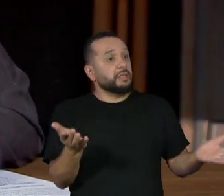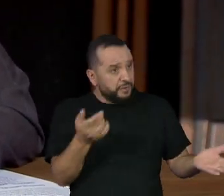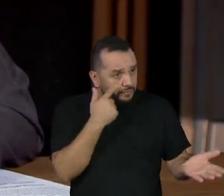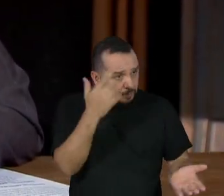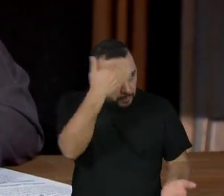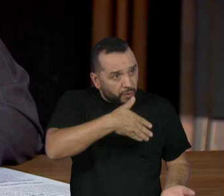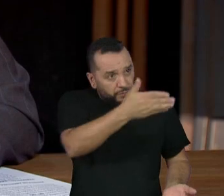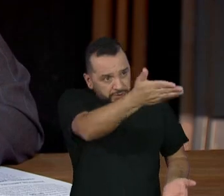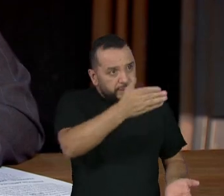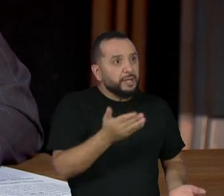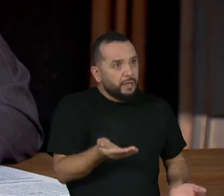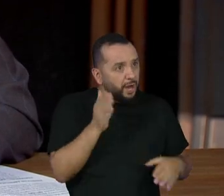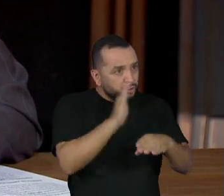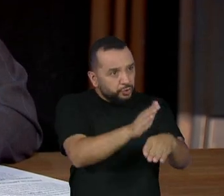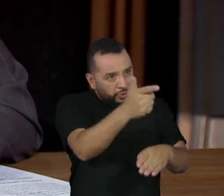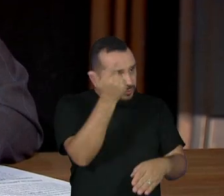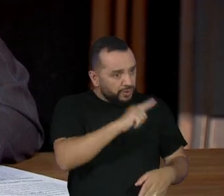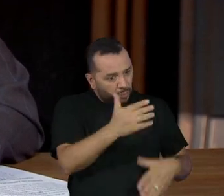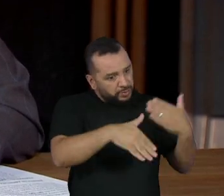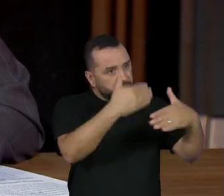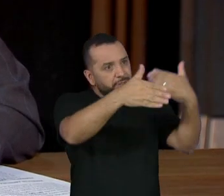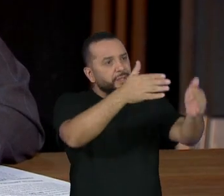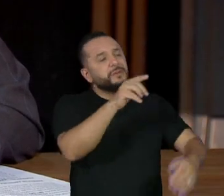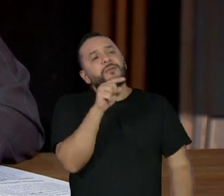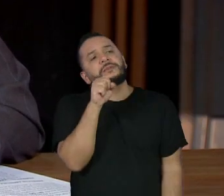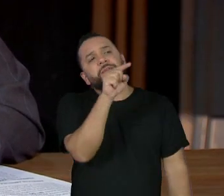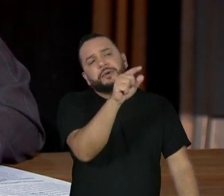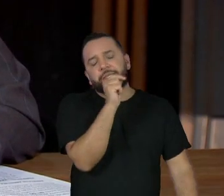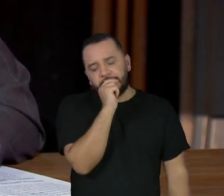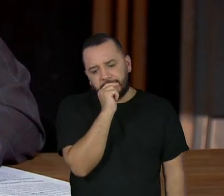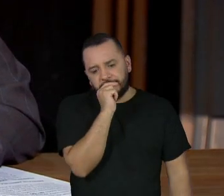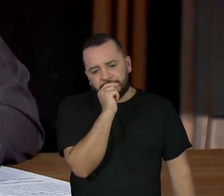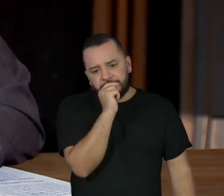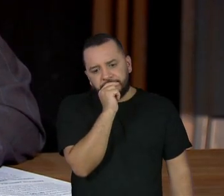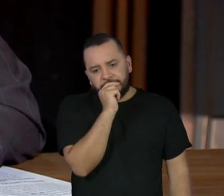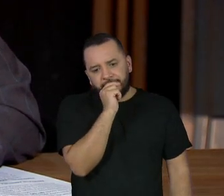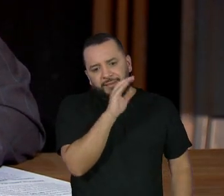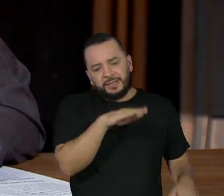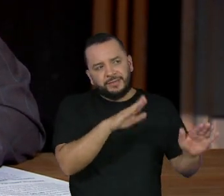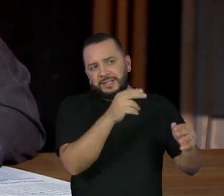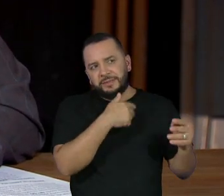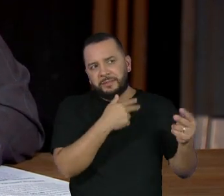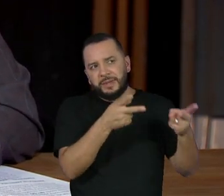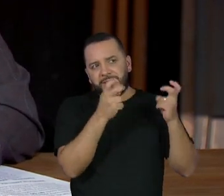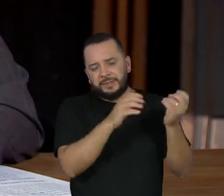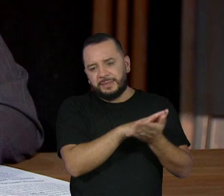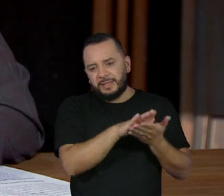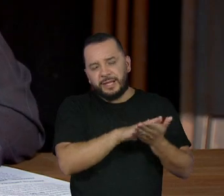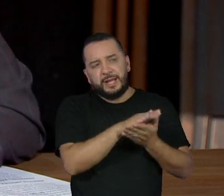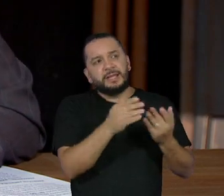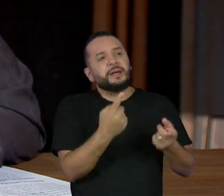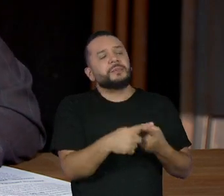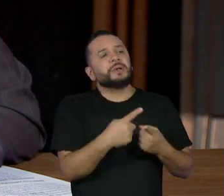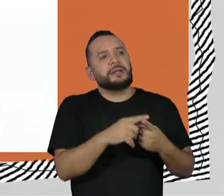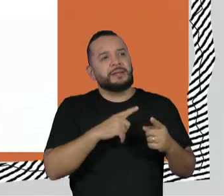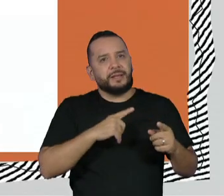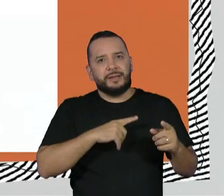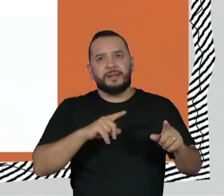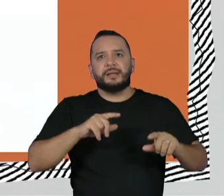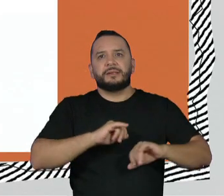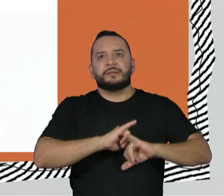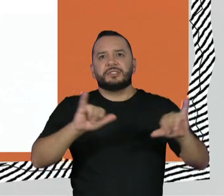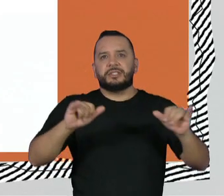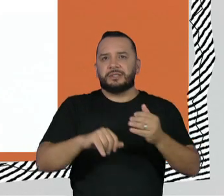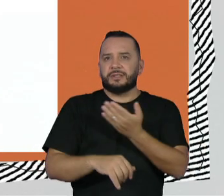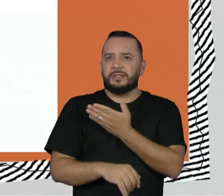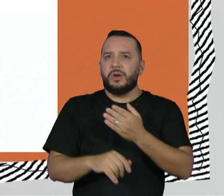gente que talvez está com os olhos ainda sem conseguir enxergar isso, porque tem manchetes como essa daqui.